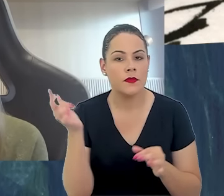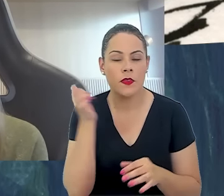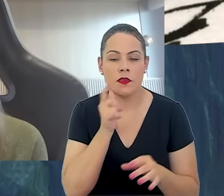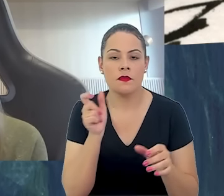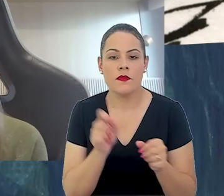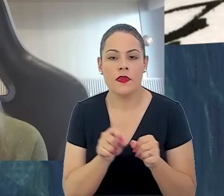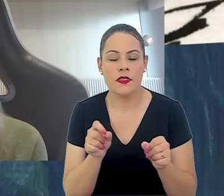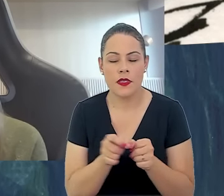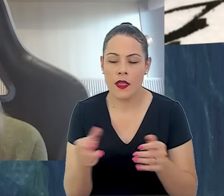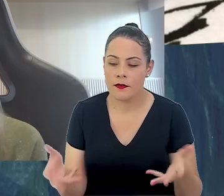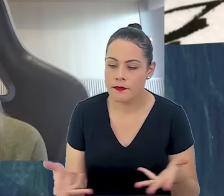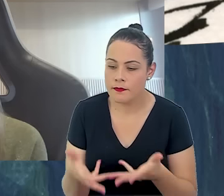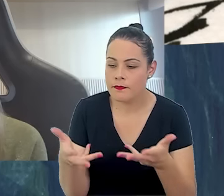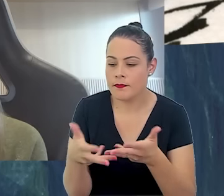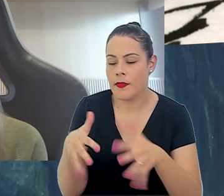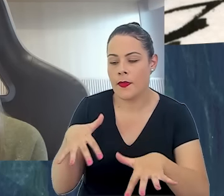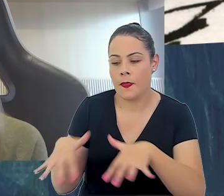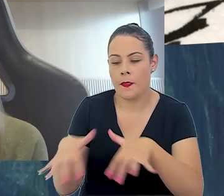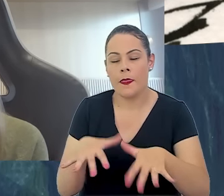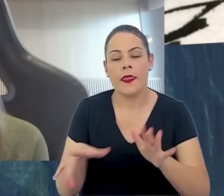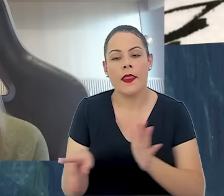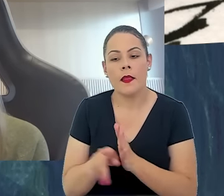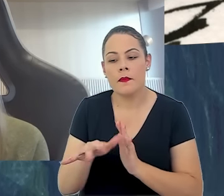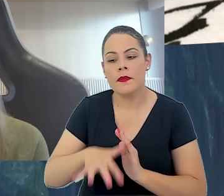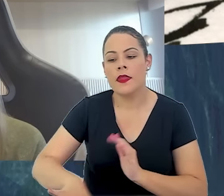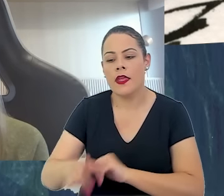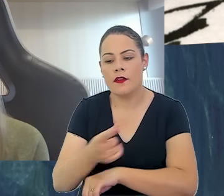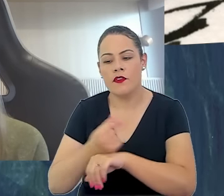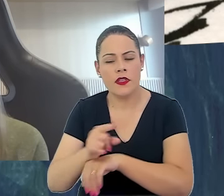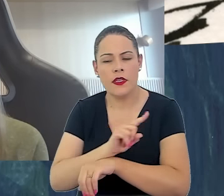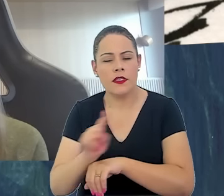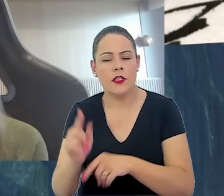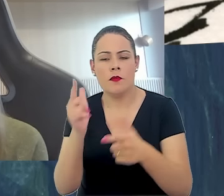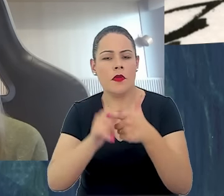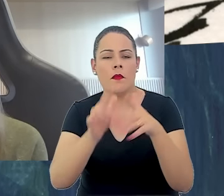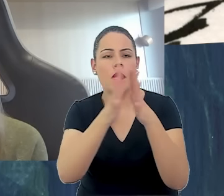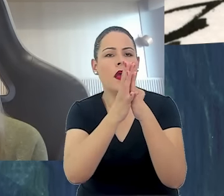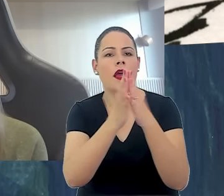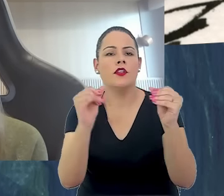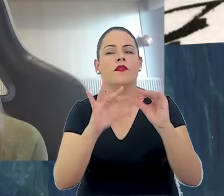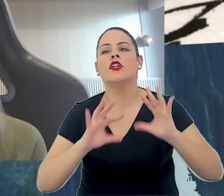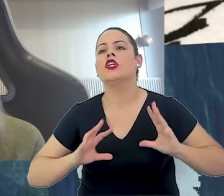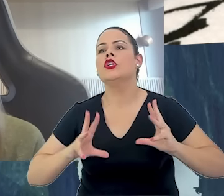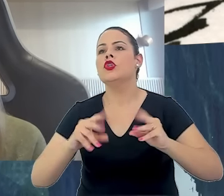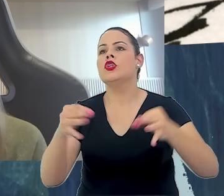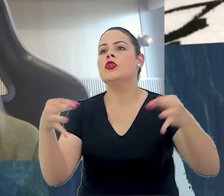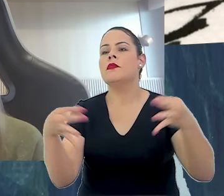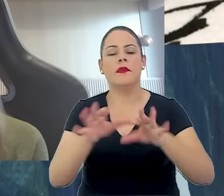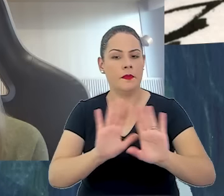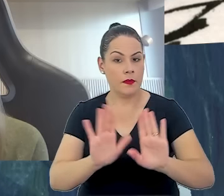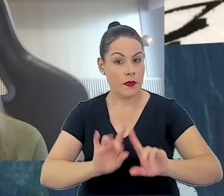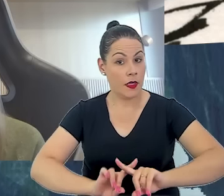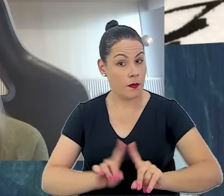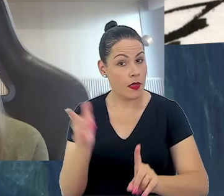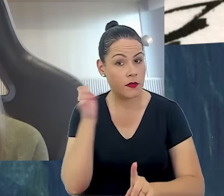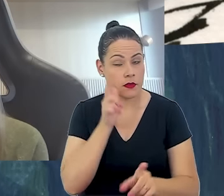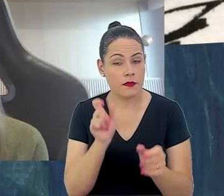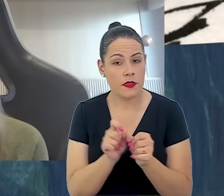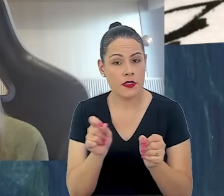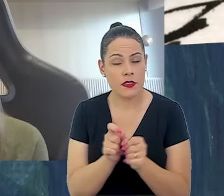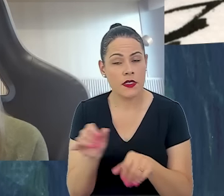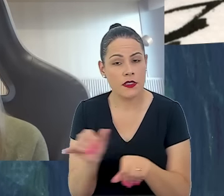você mobilizar o setor financeiro, não para resolver todos os problemas, mas